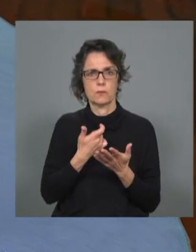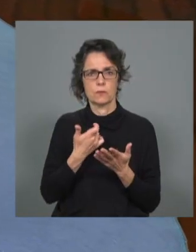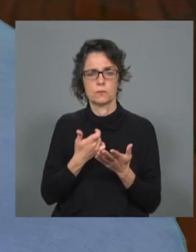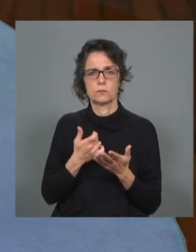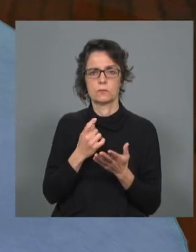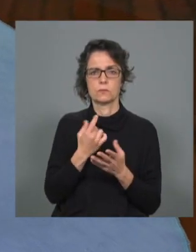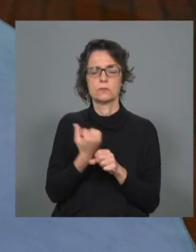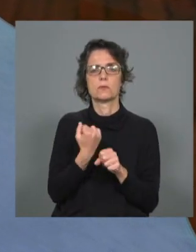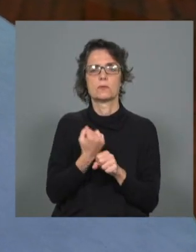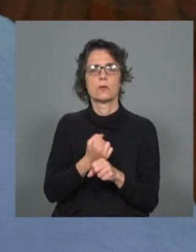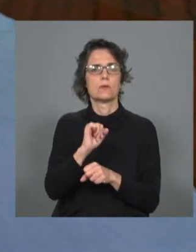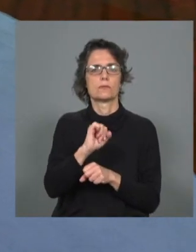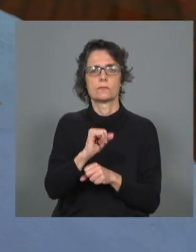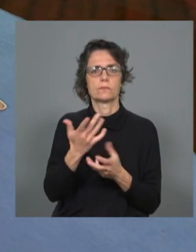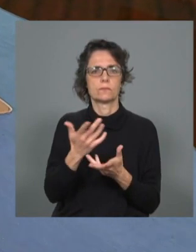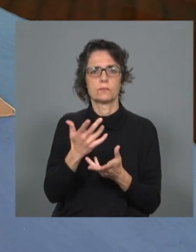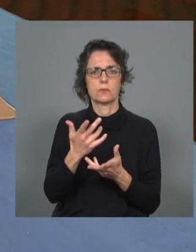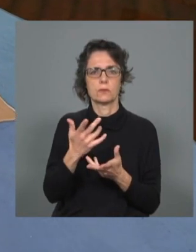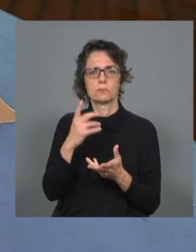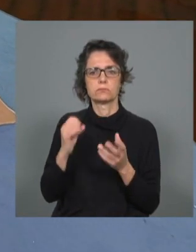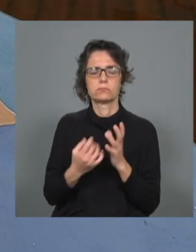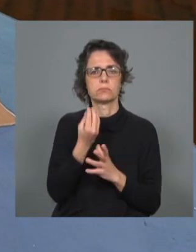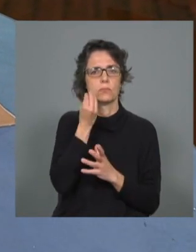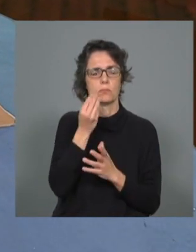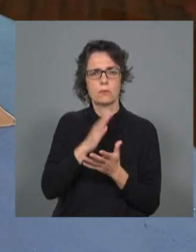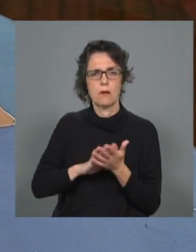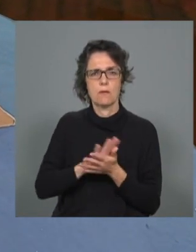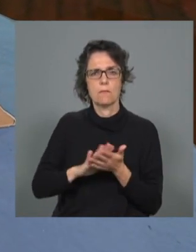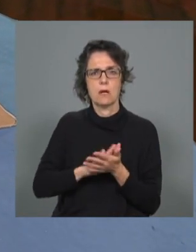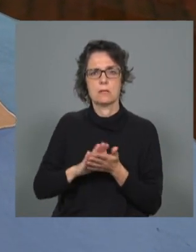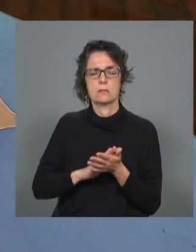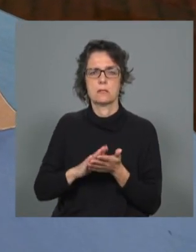este trabalho? Sei que ele tem origem numa tese de doutoramento,